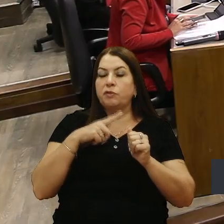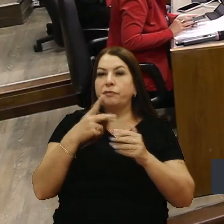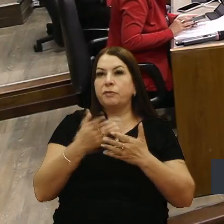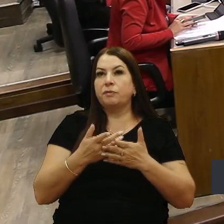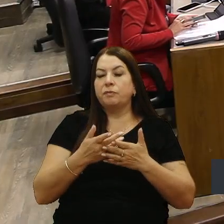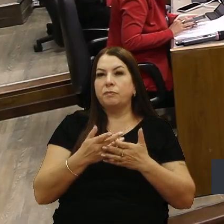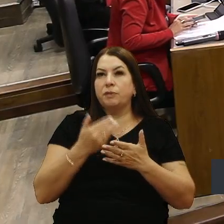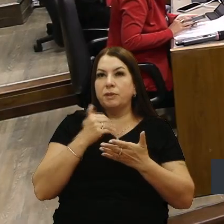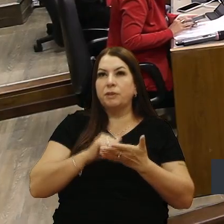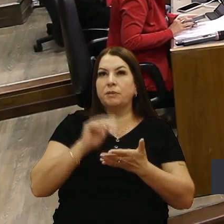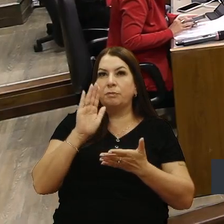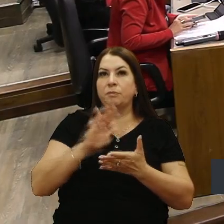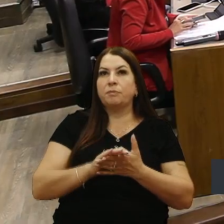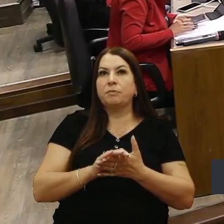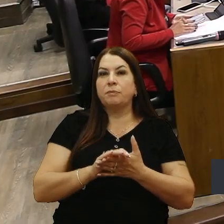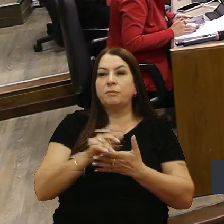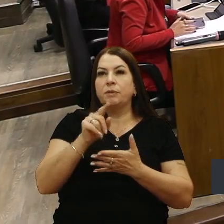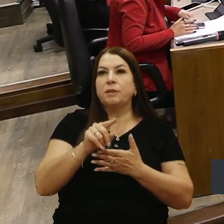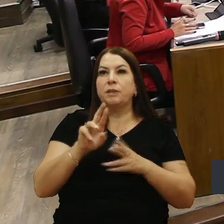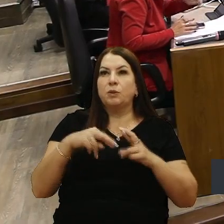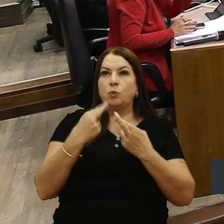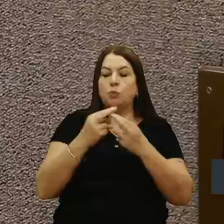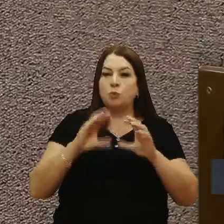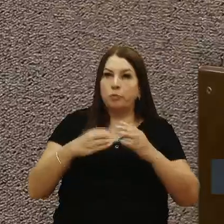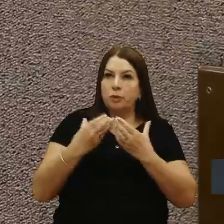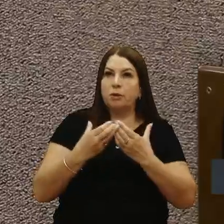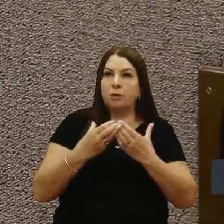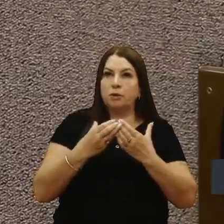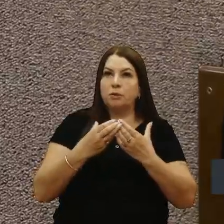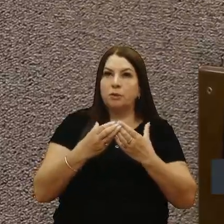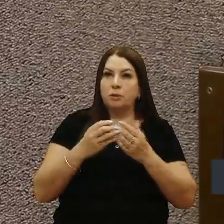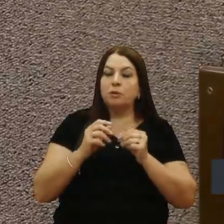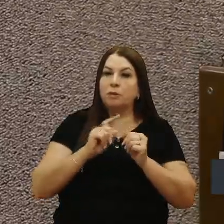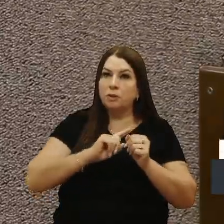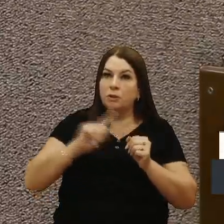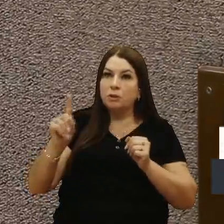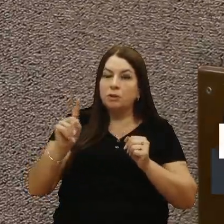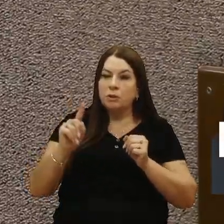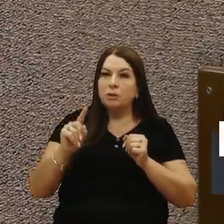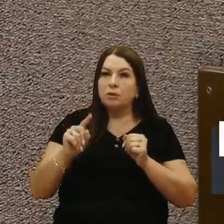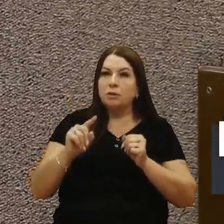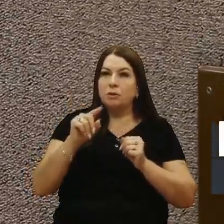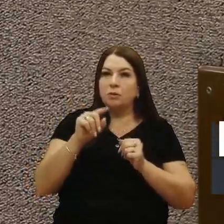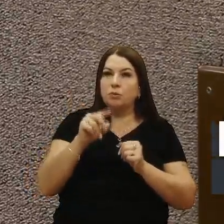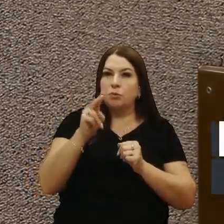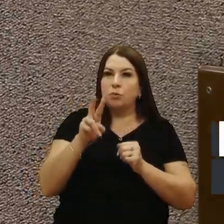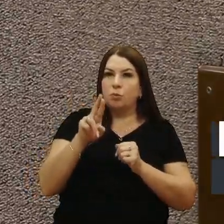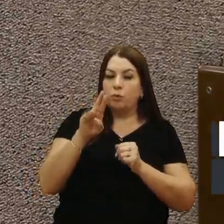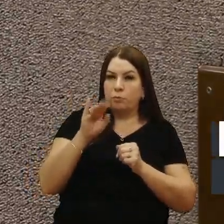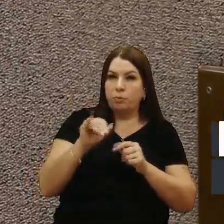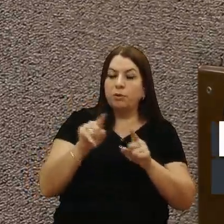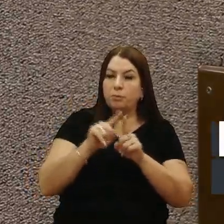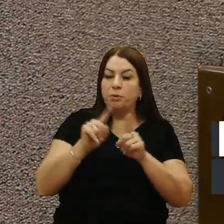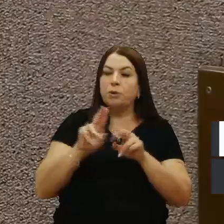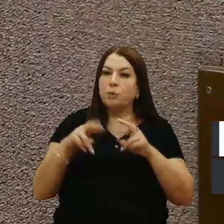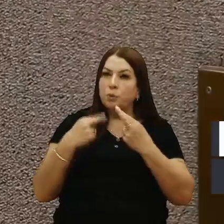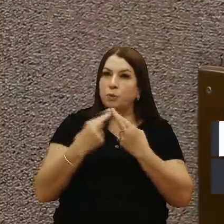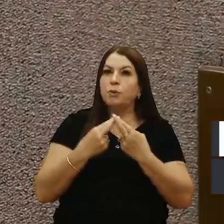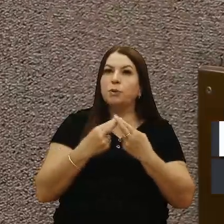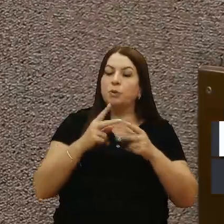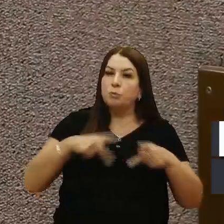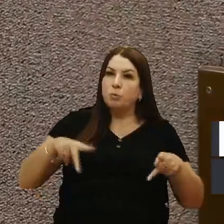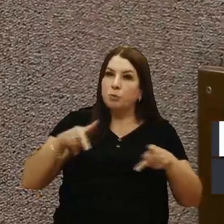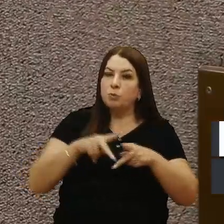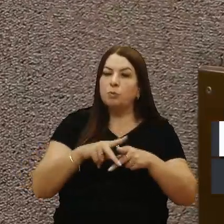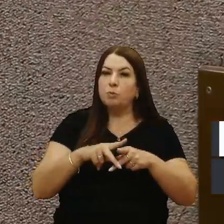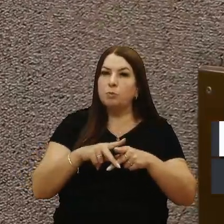que reunir as comunidades e, como a gente foi na REURB, reunir as comunidades, reunir o povo, para